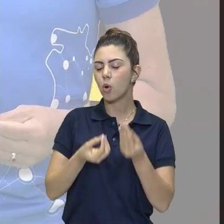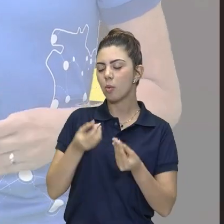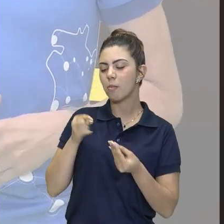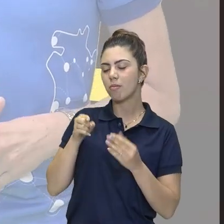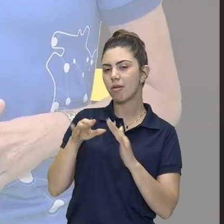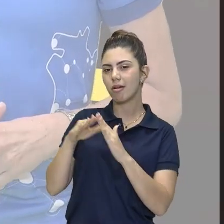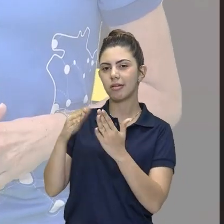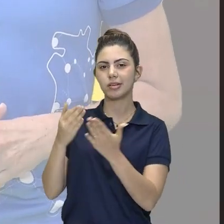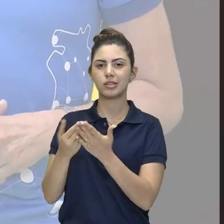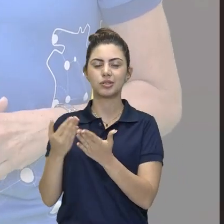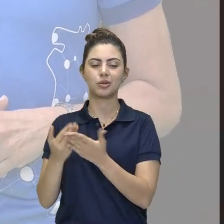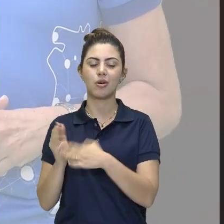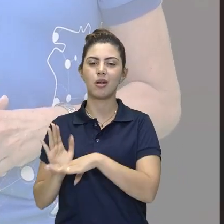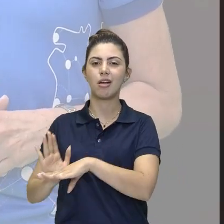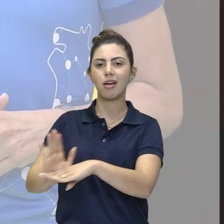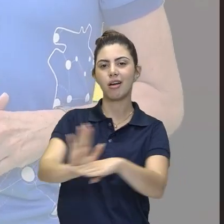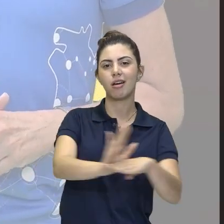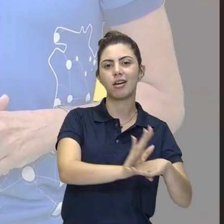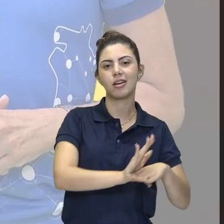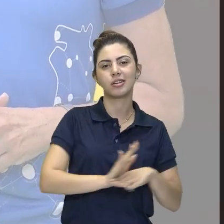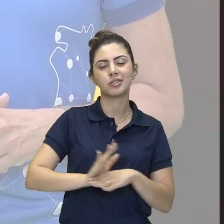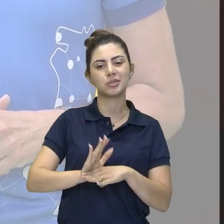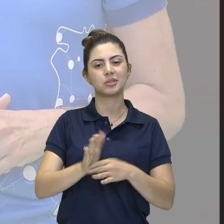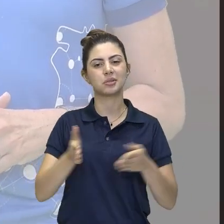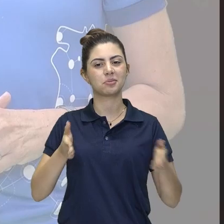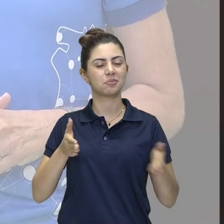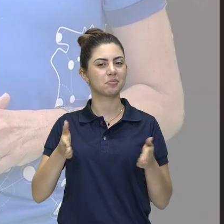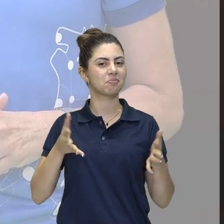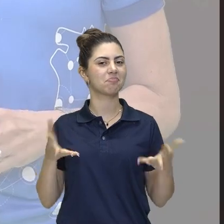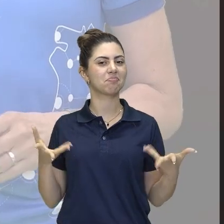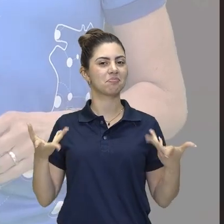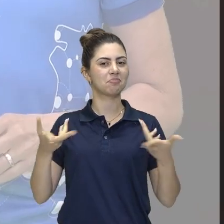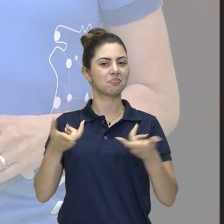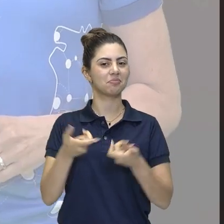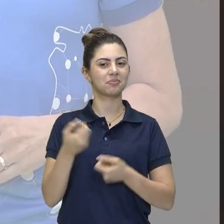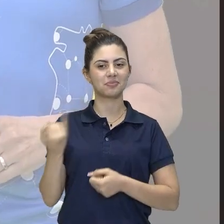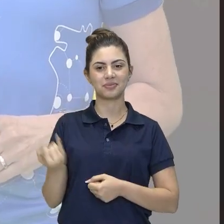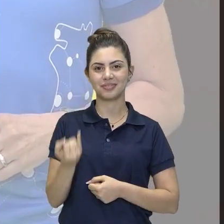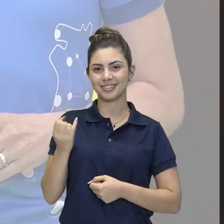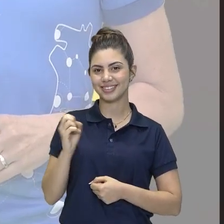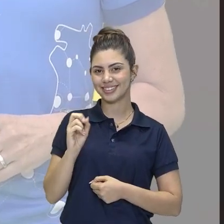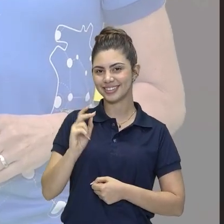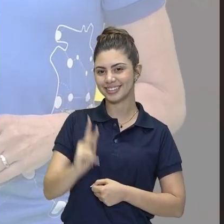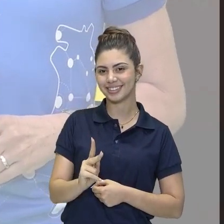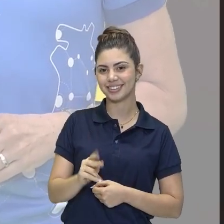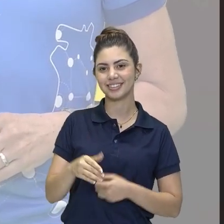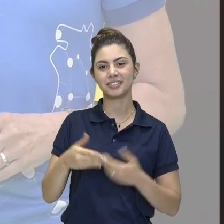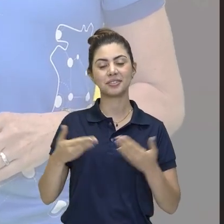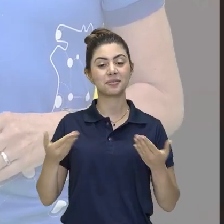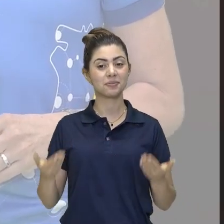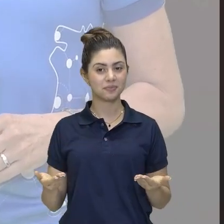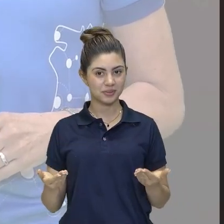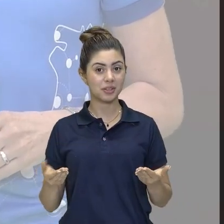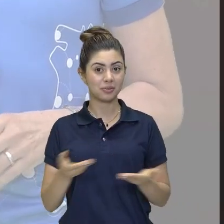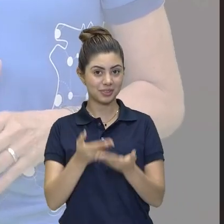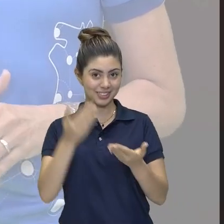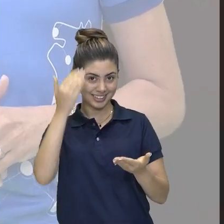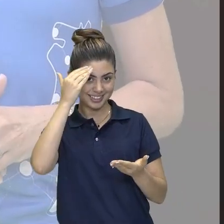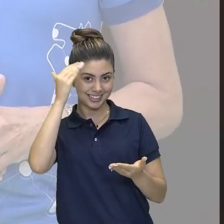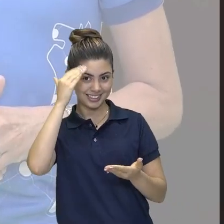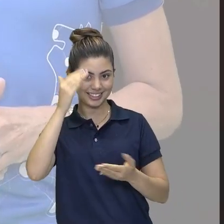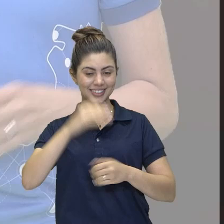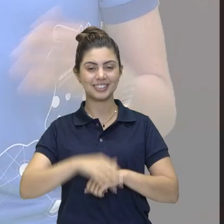escola contribui para este momento tão importante. Ok? Certo?